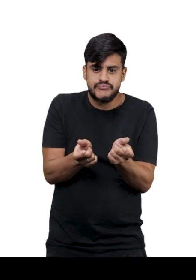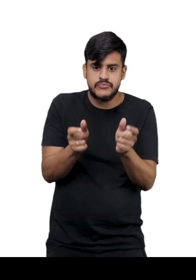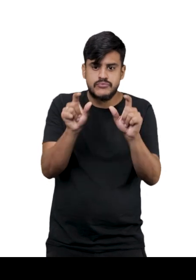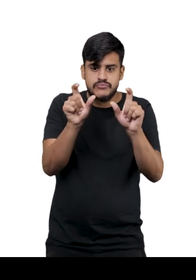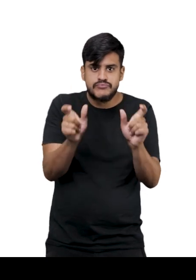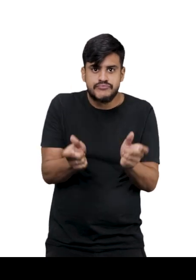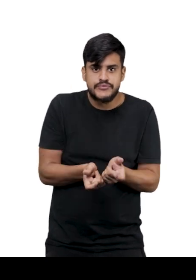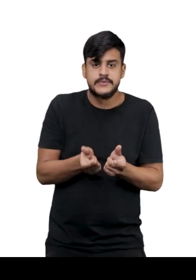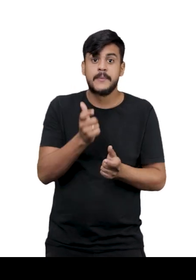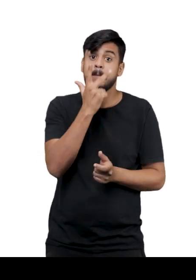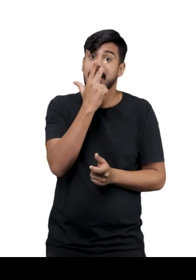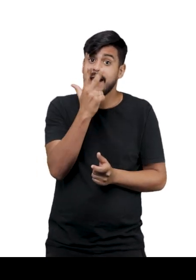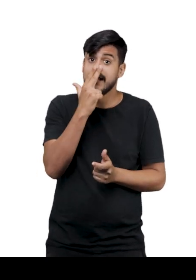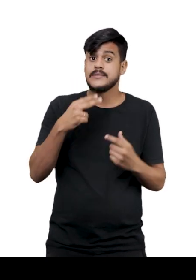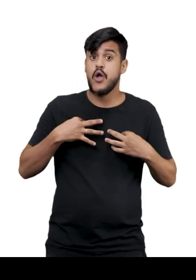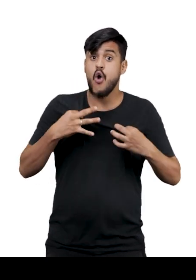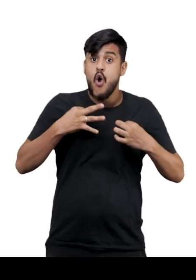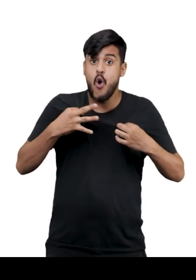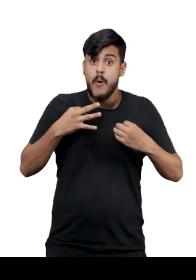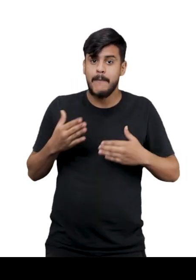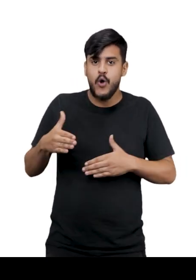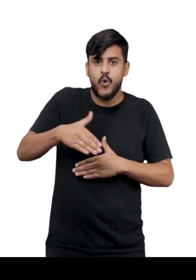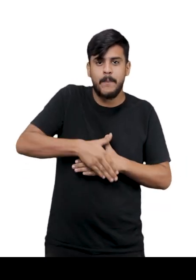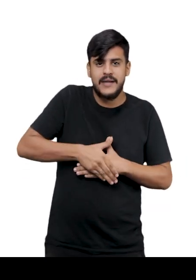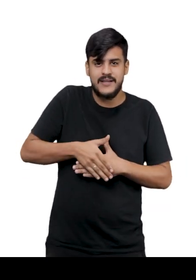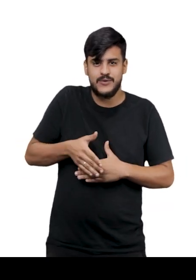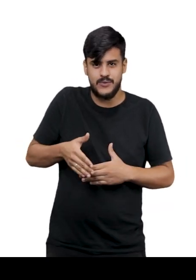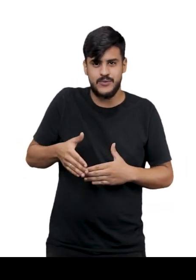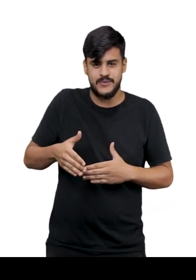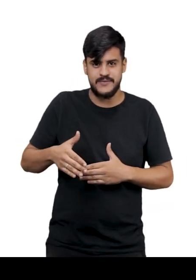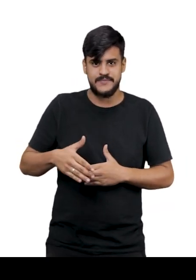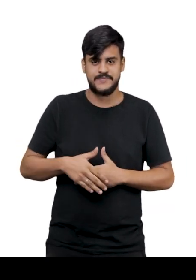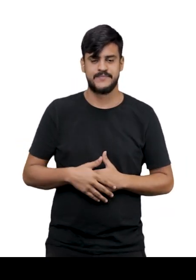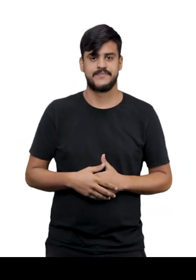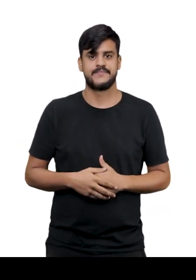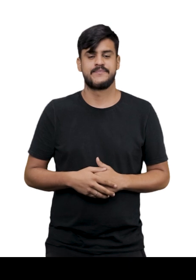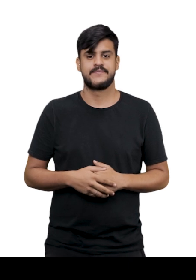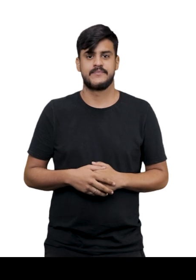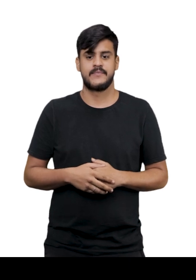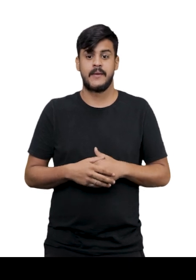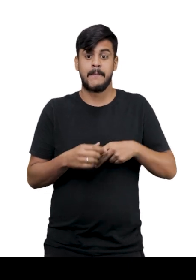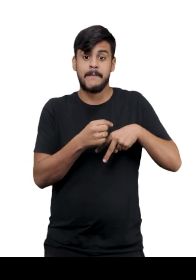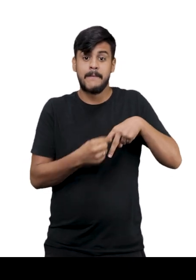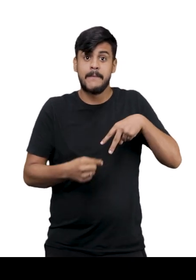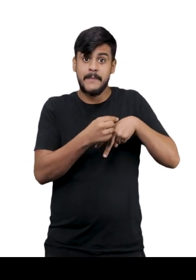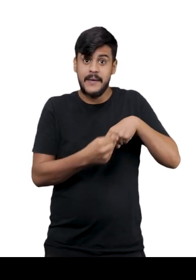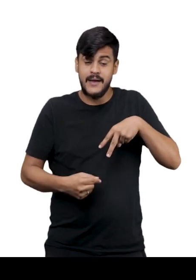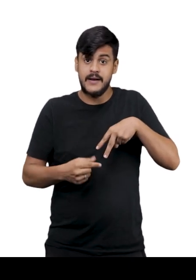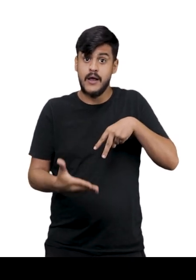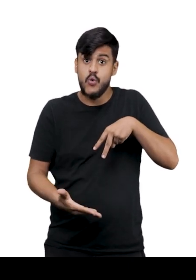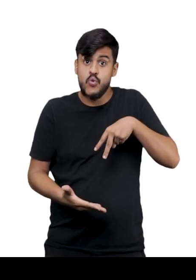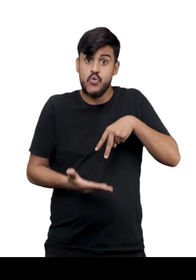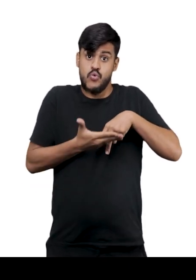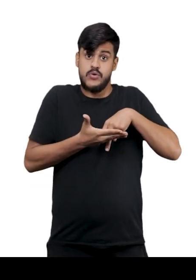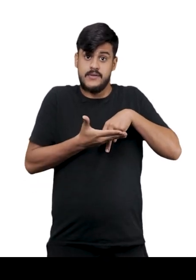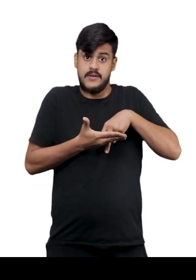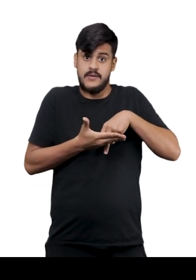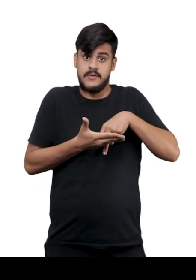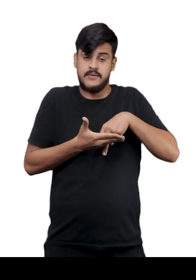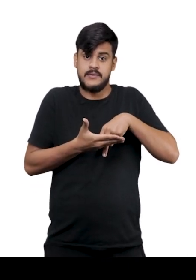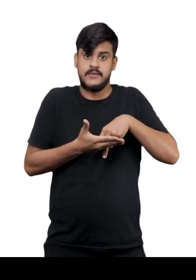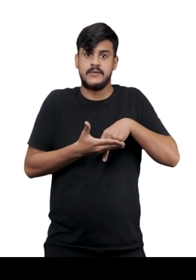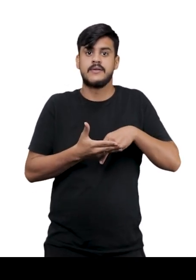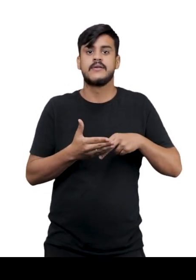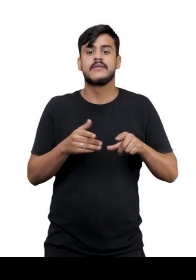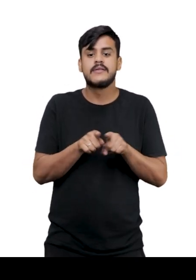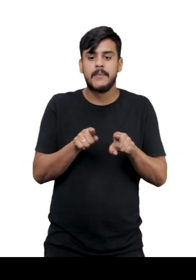na vertical que sugerem ornamentos ou vestimentas cobrindo o púbis. As pernas são curtas em relação